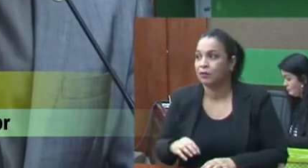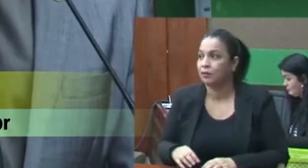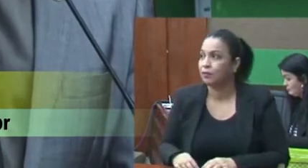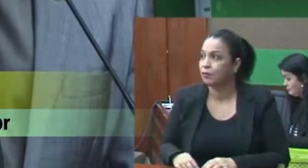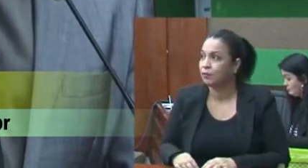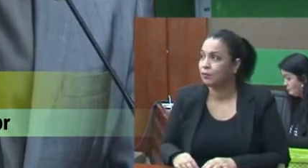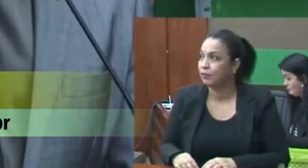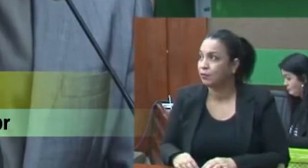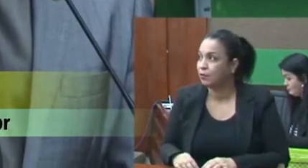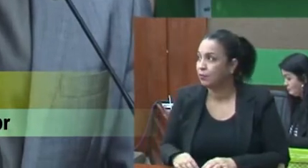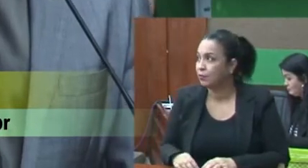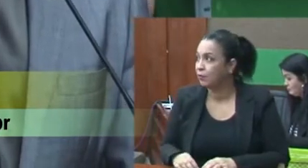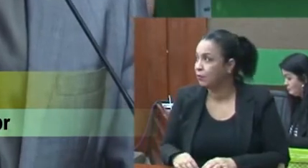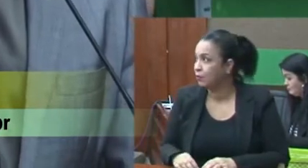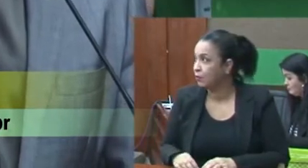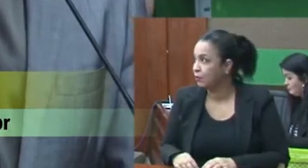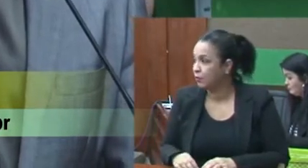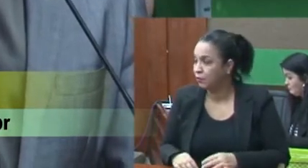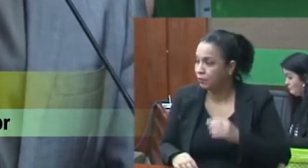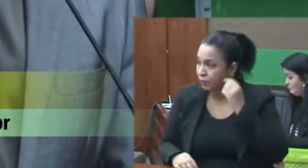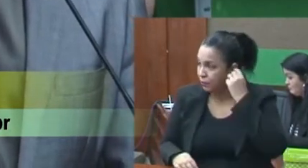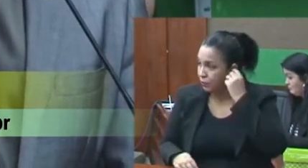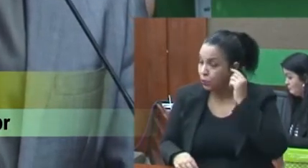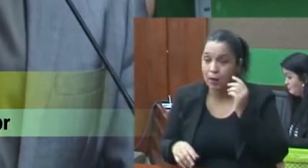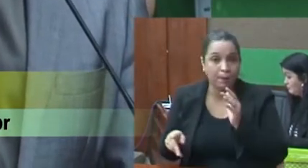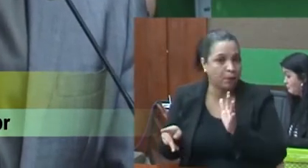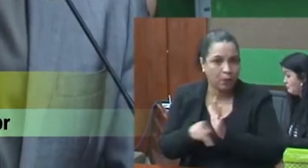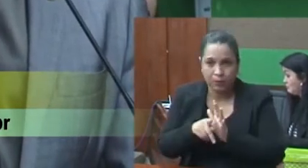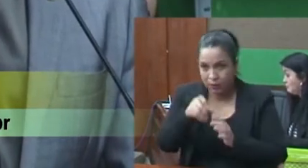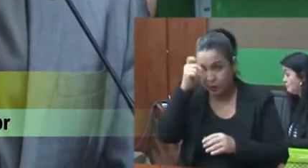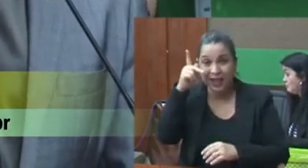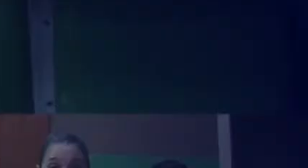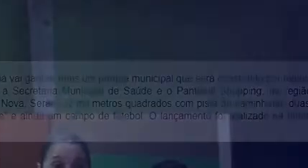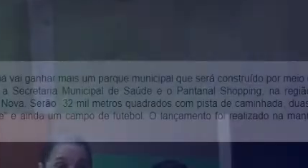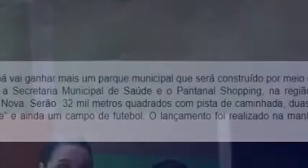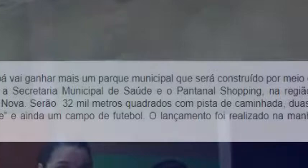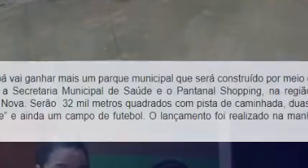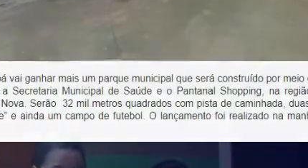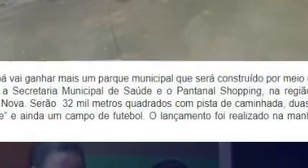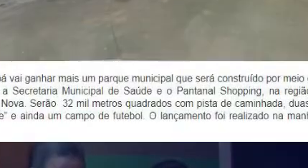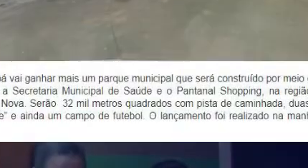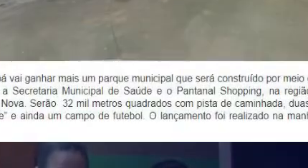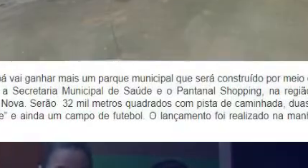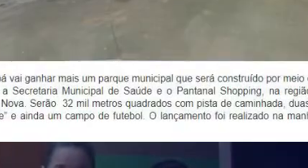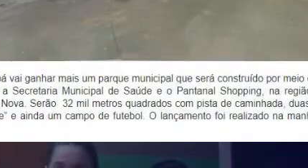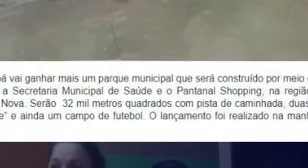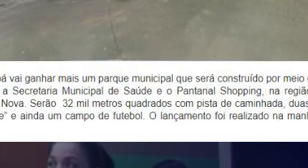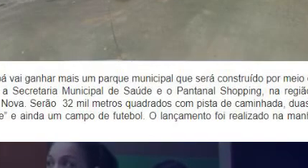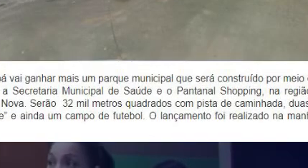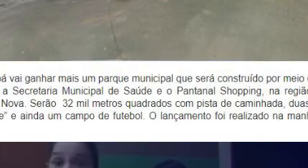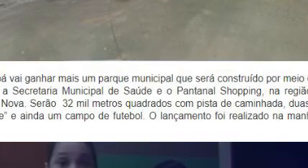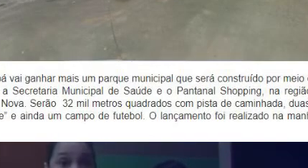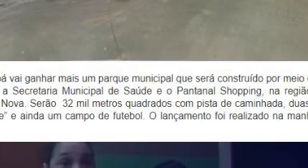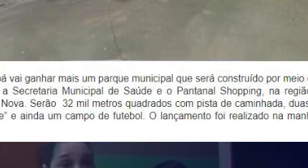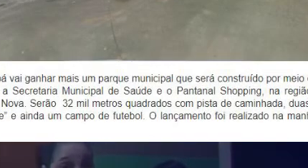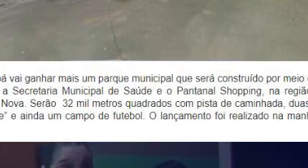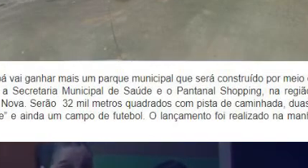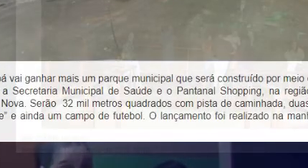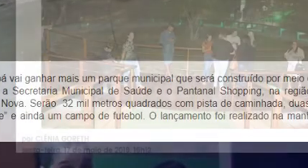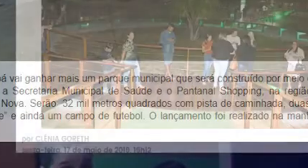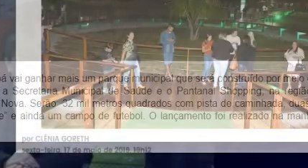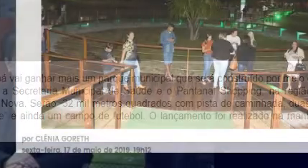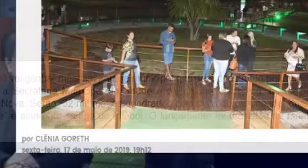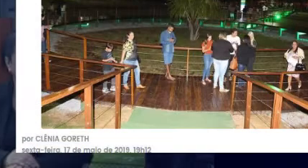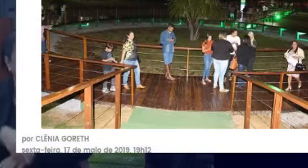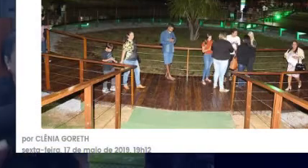conduta. Não é iniciativa própria, não. É TAC. Parque da Família, TAC com Shopping